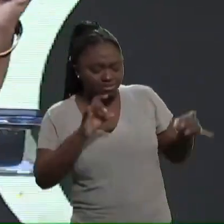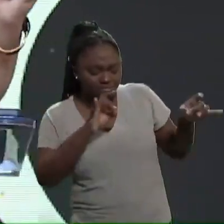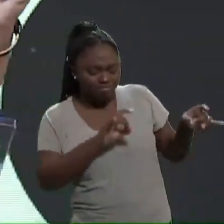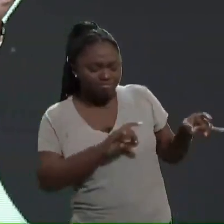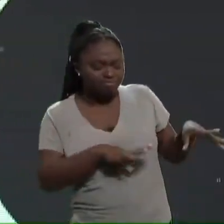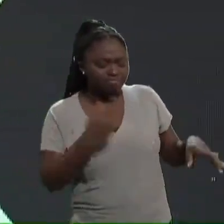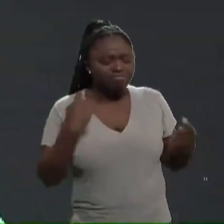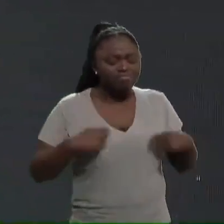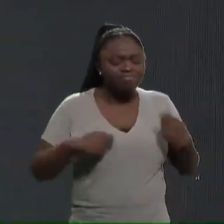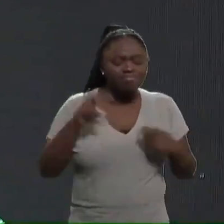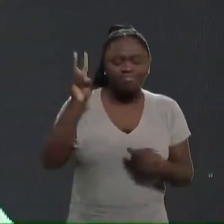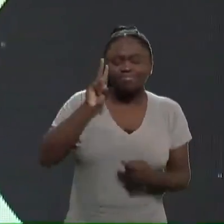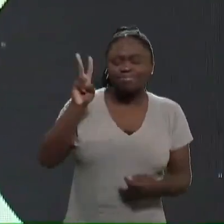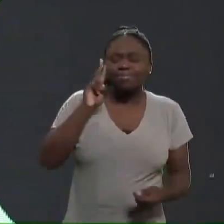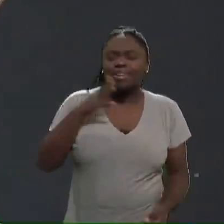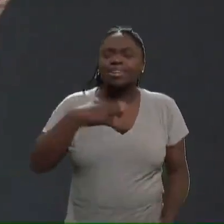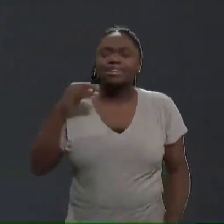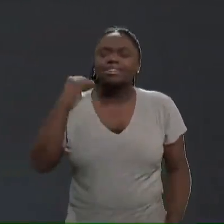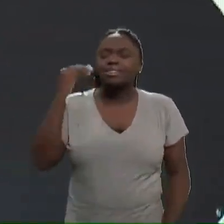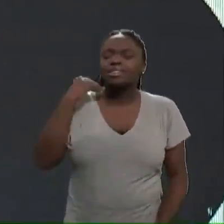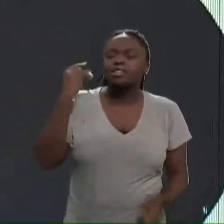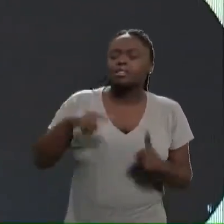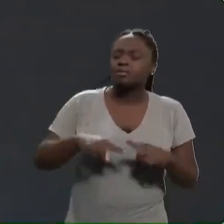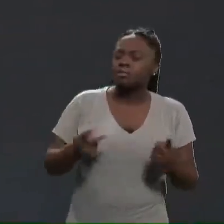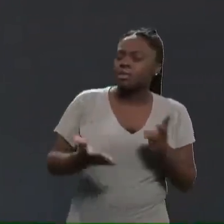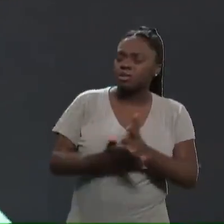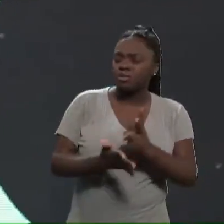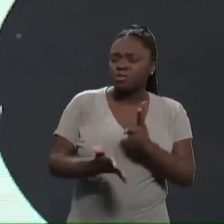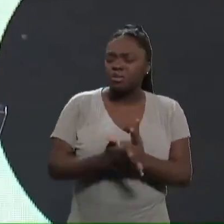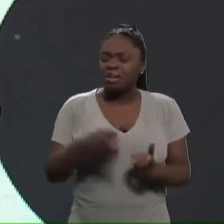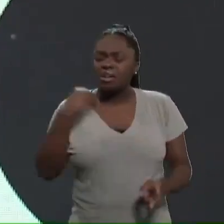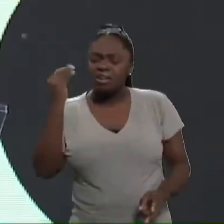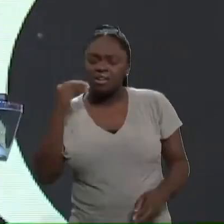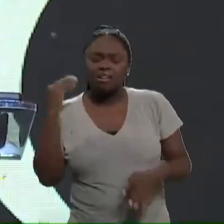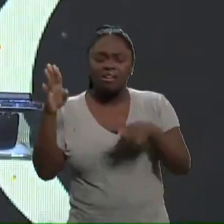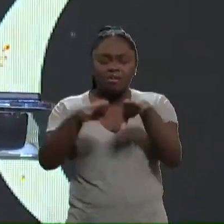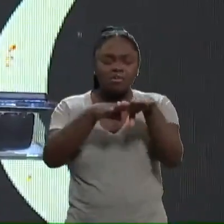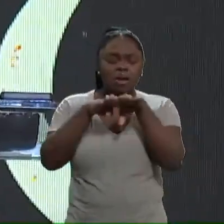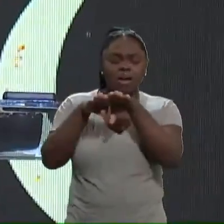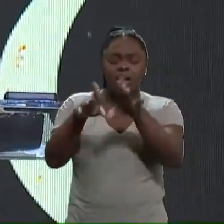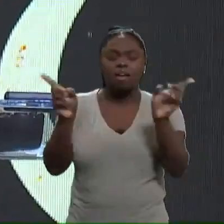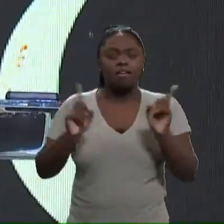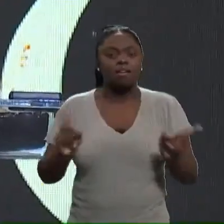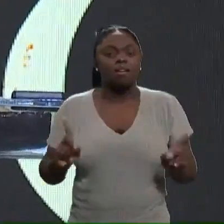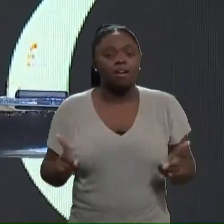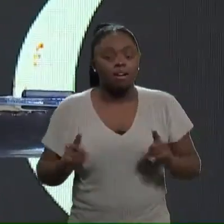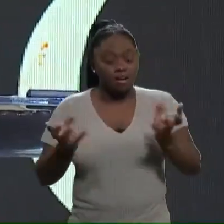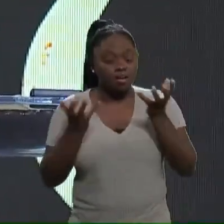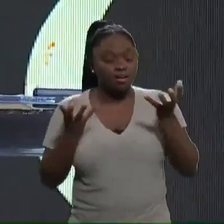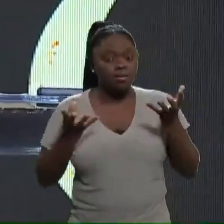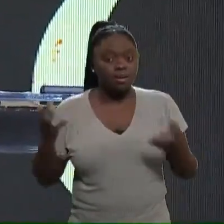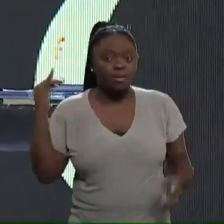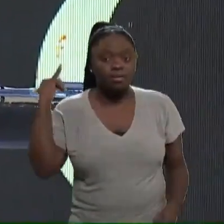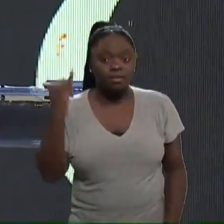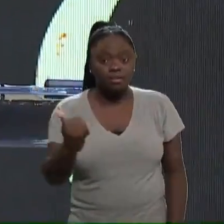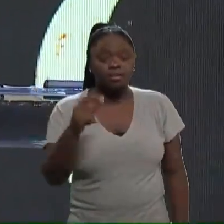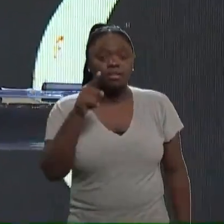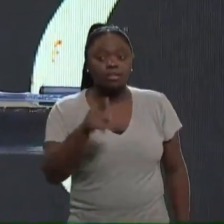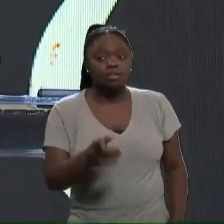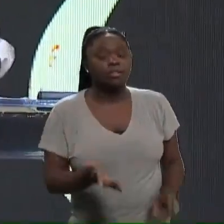preciso lembrar das minhas experiências, mas não para ficar nelas como padrão. Meu irmão, eu quero te falar algo nessa manhã.